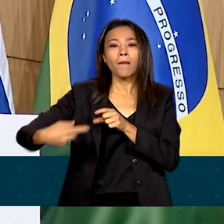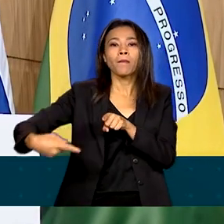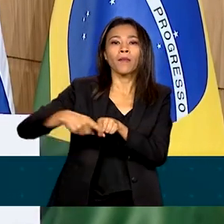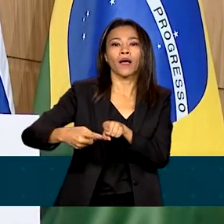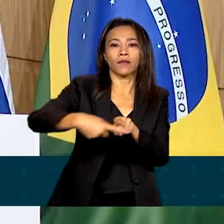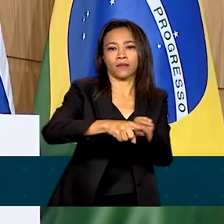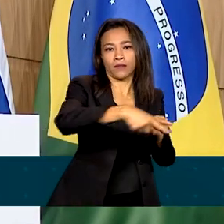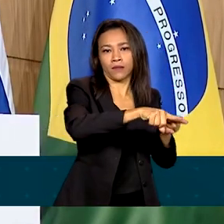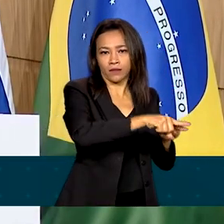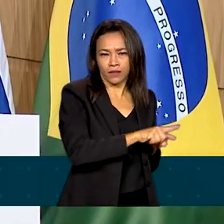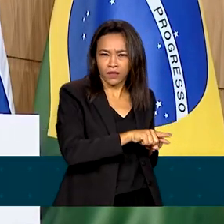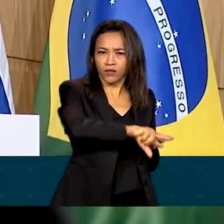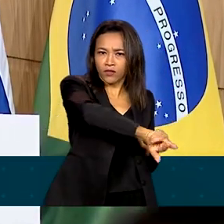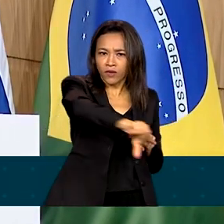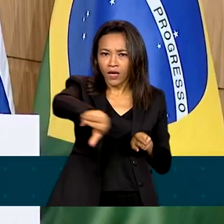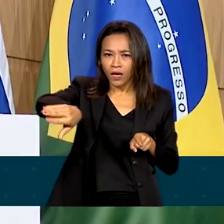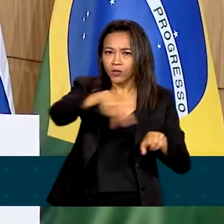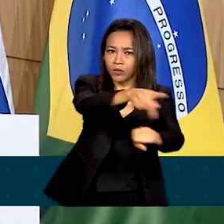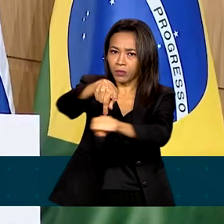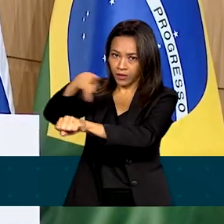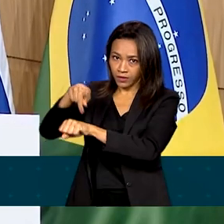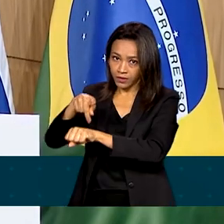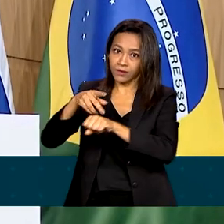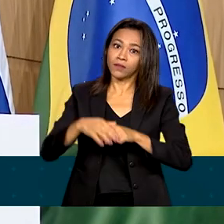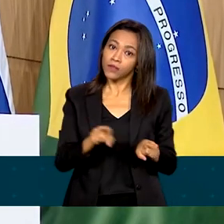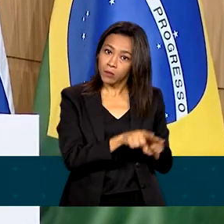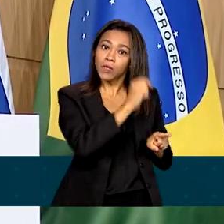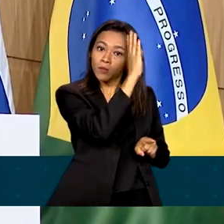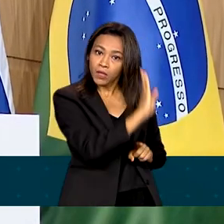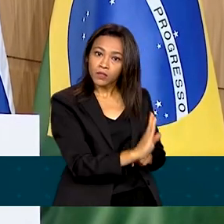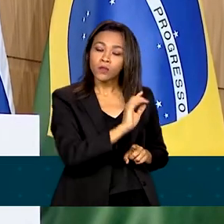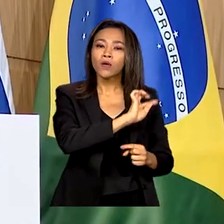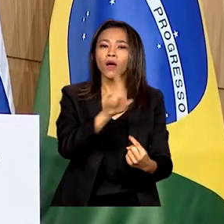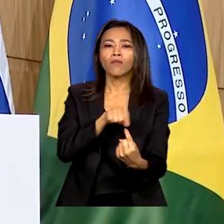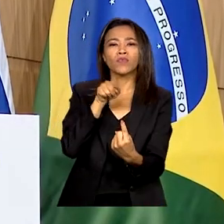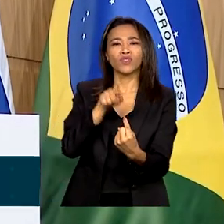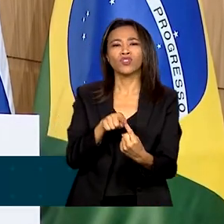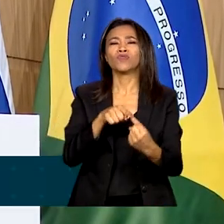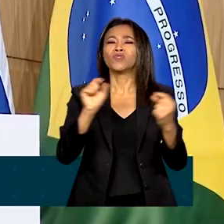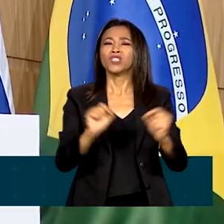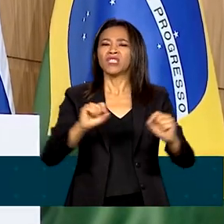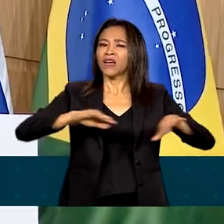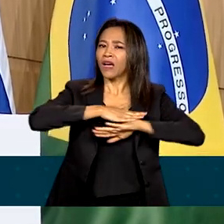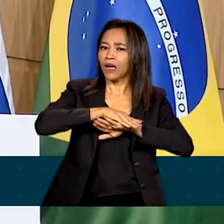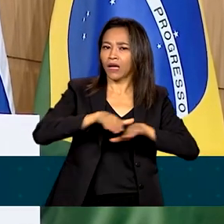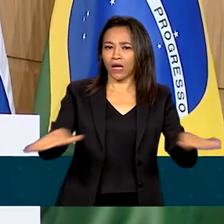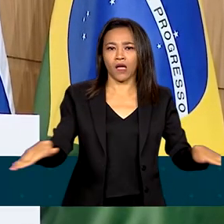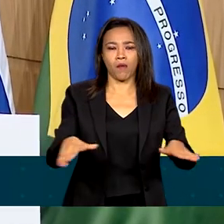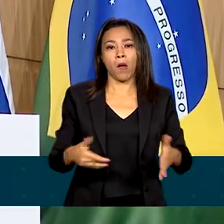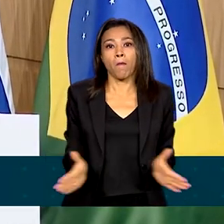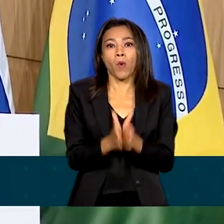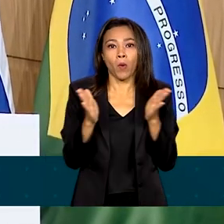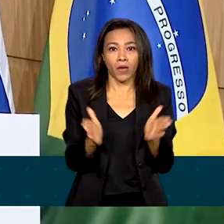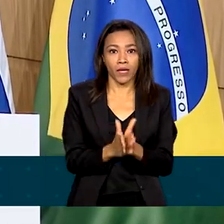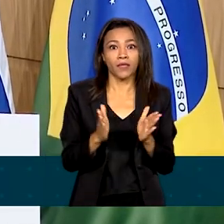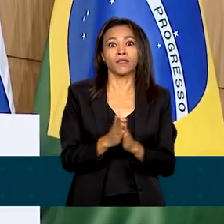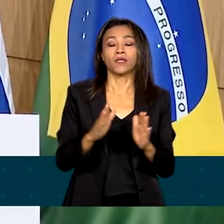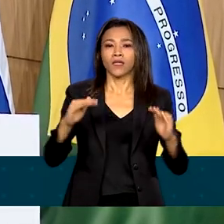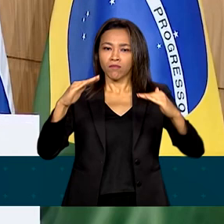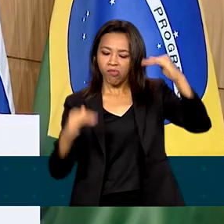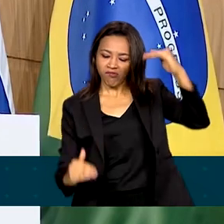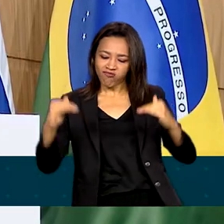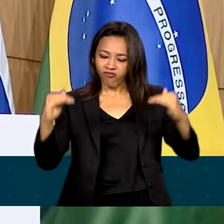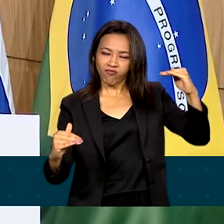de todos os países membros, no objetivo de combater a pobreza, superar as desigualdades e promover